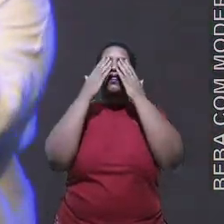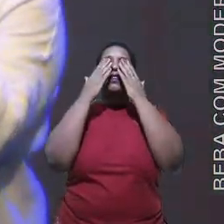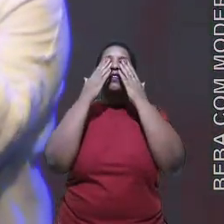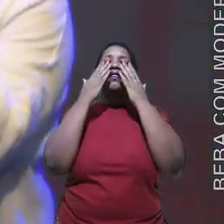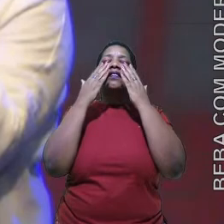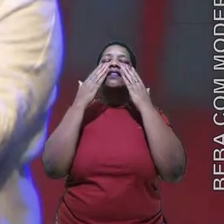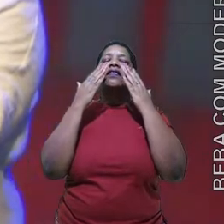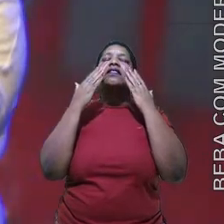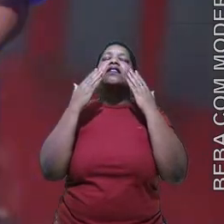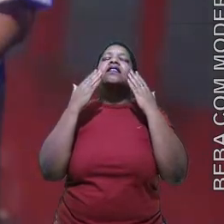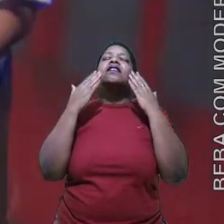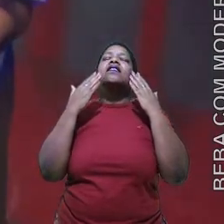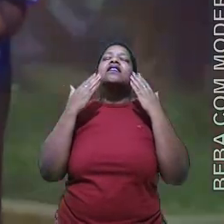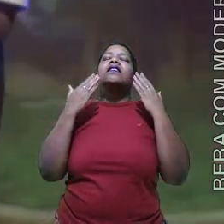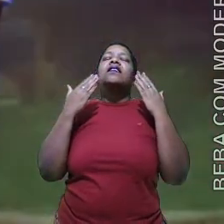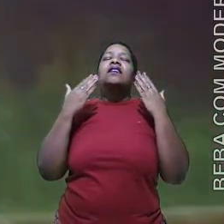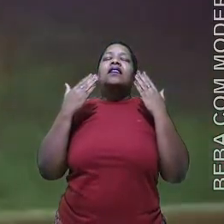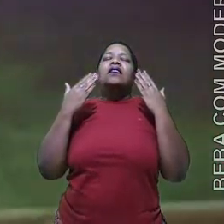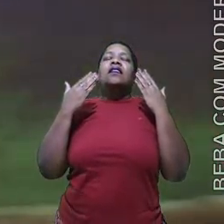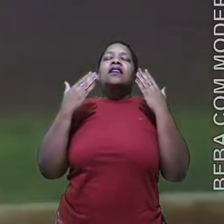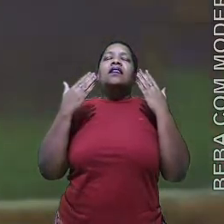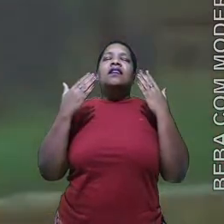E aí